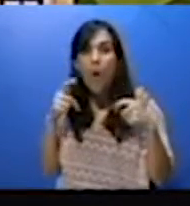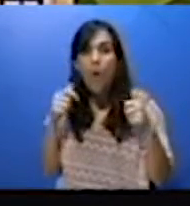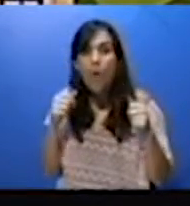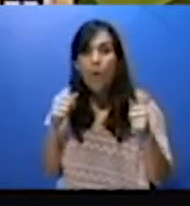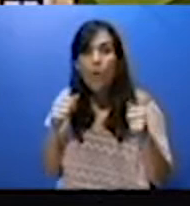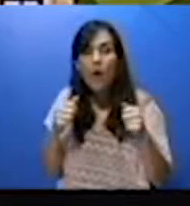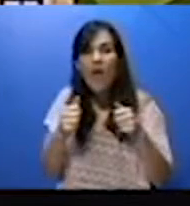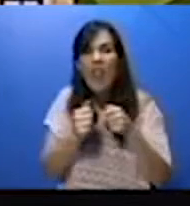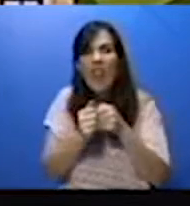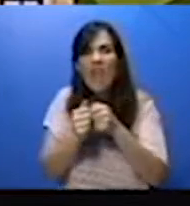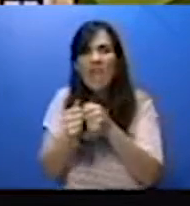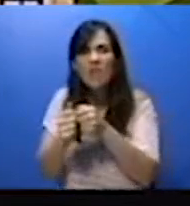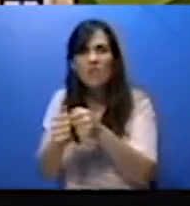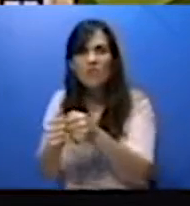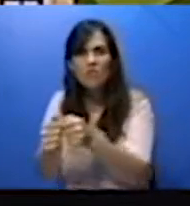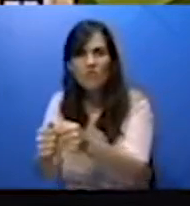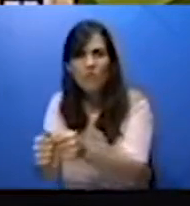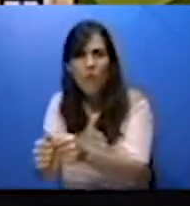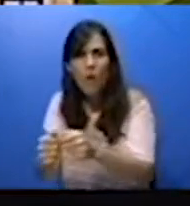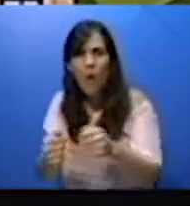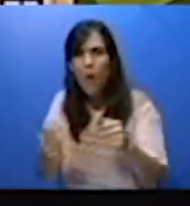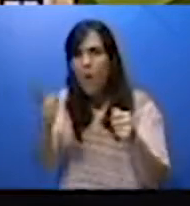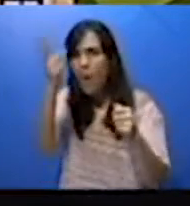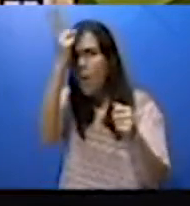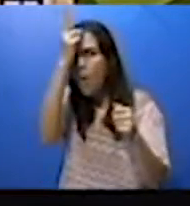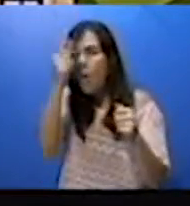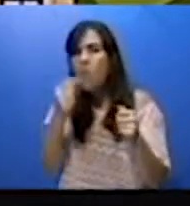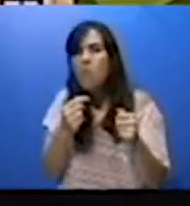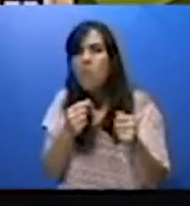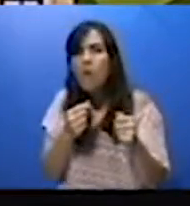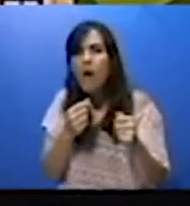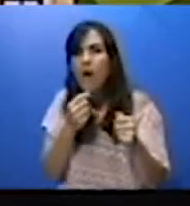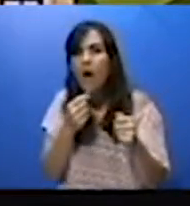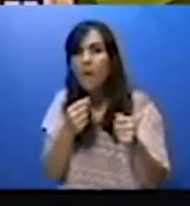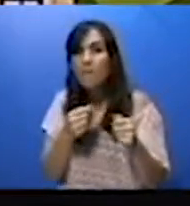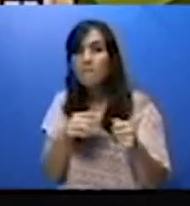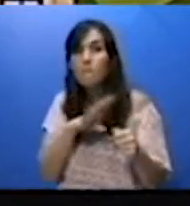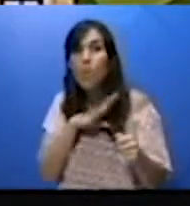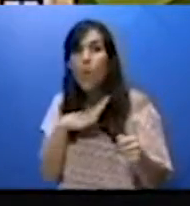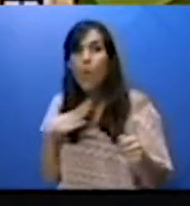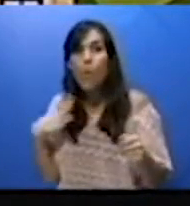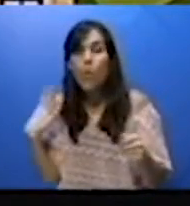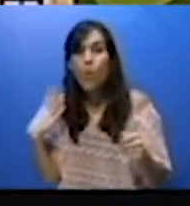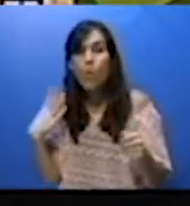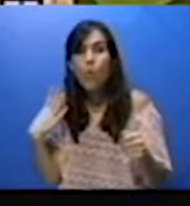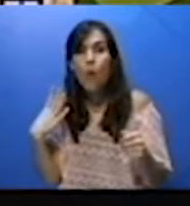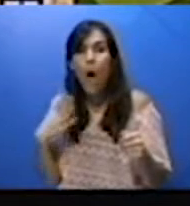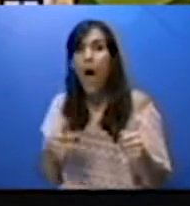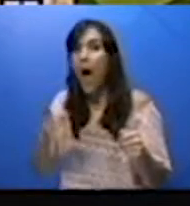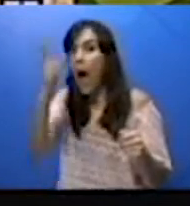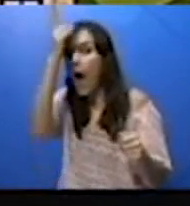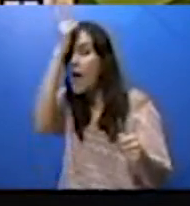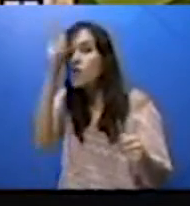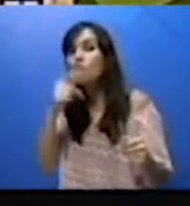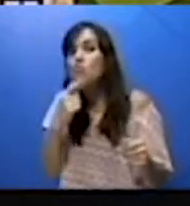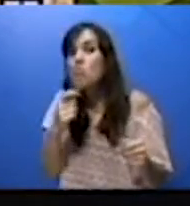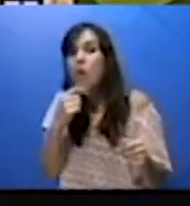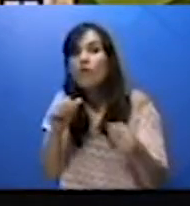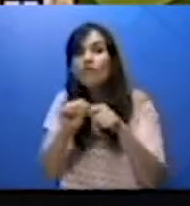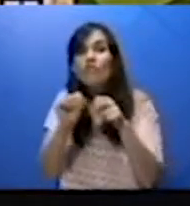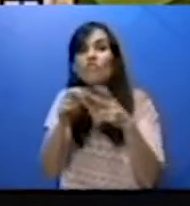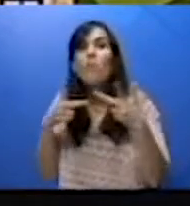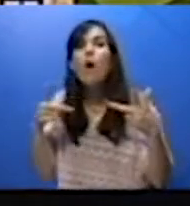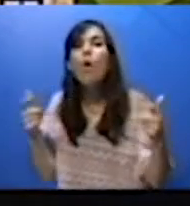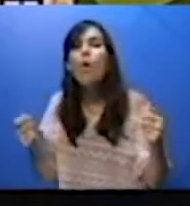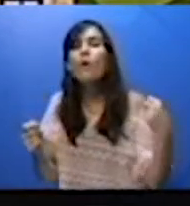para casa que provocou muito medo no bode ele resolveu fazer algo e o